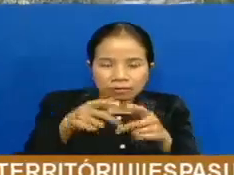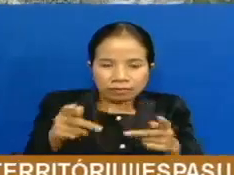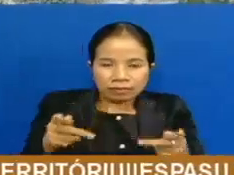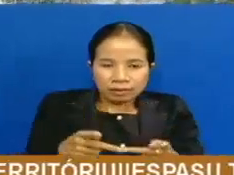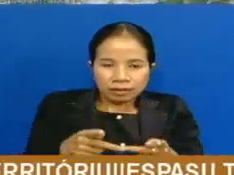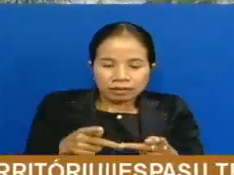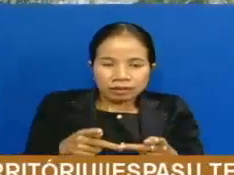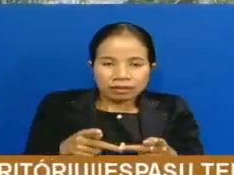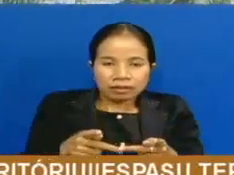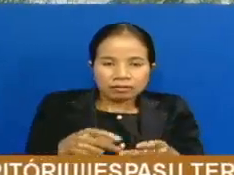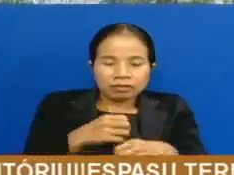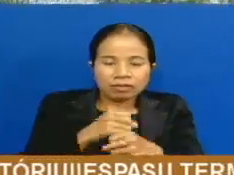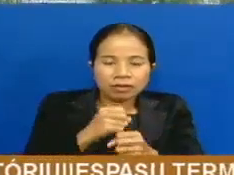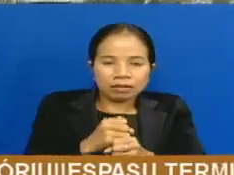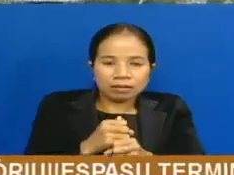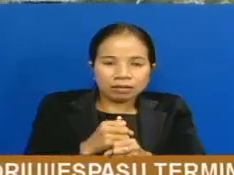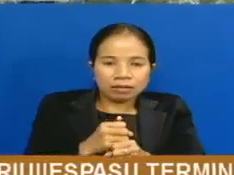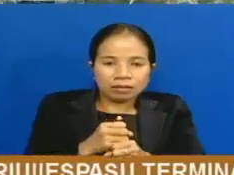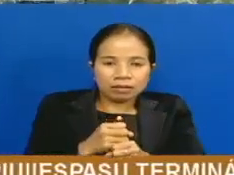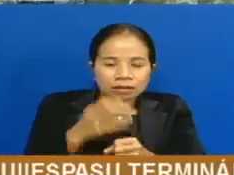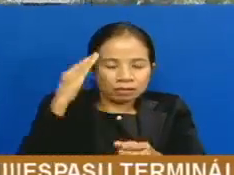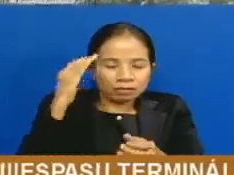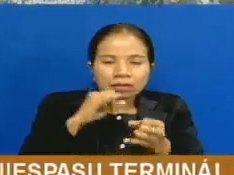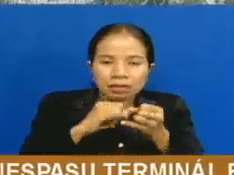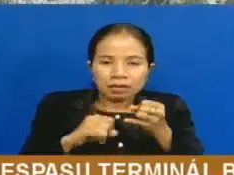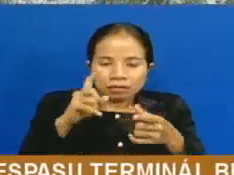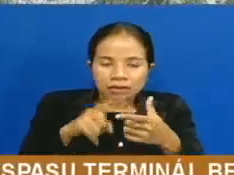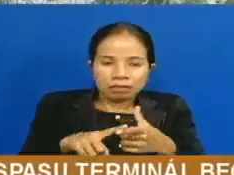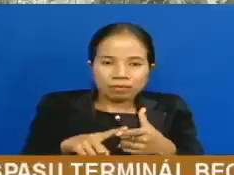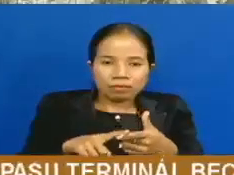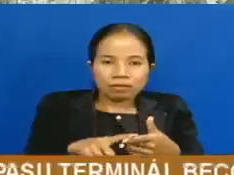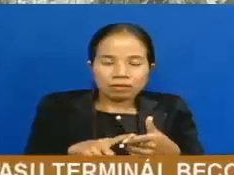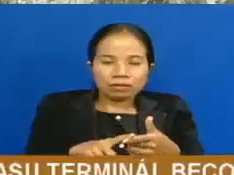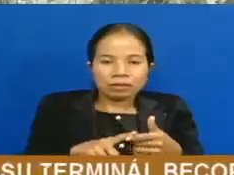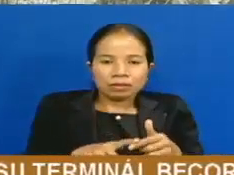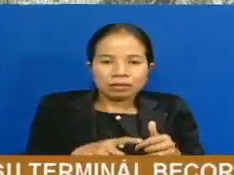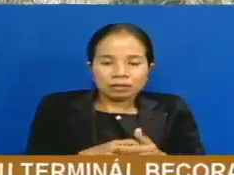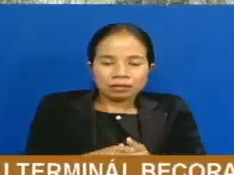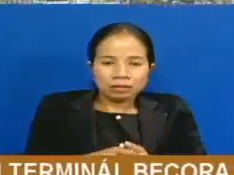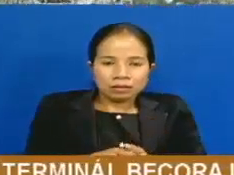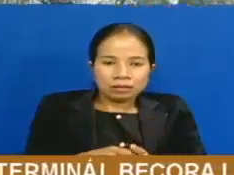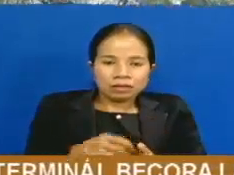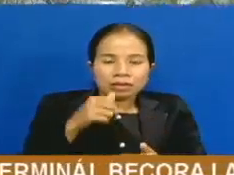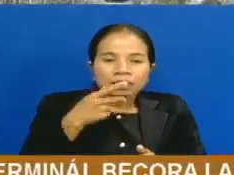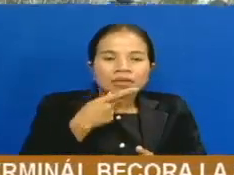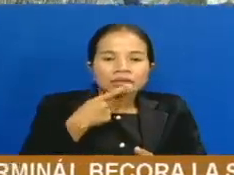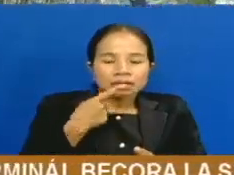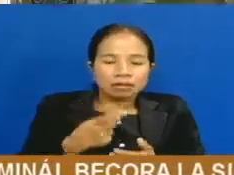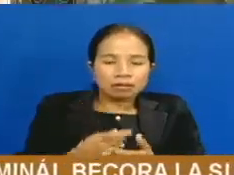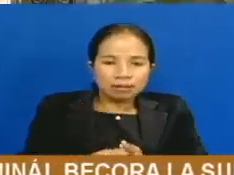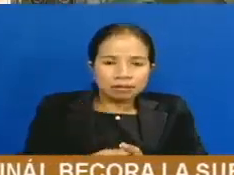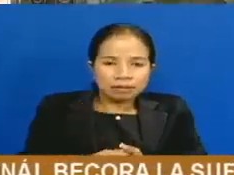indane, rode presta homenagem icos, antes matebian padre Francisco